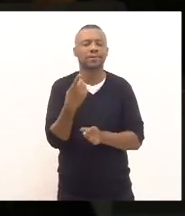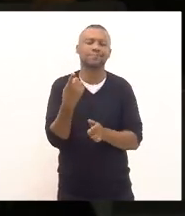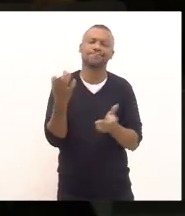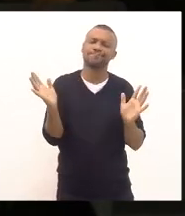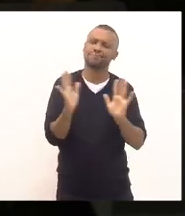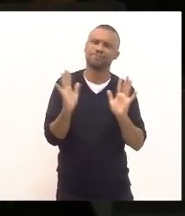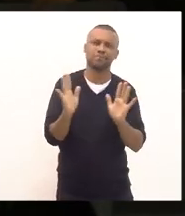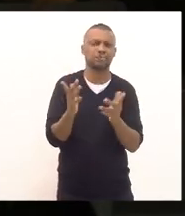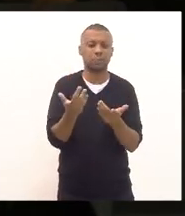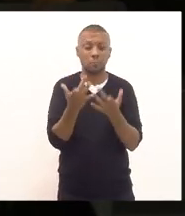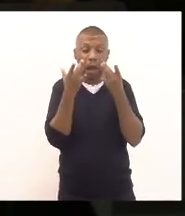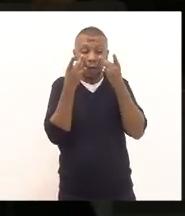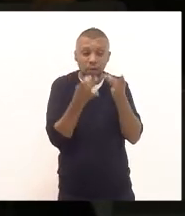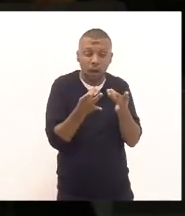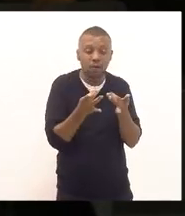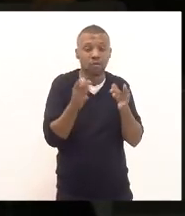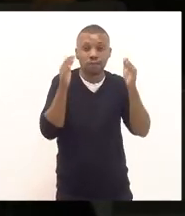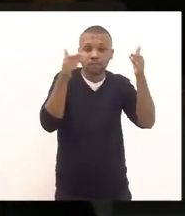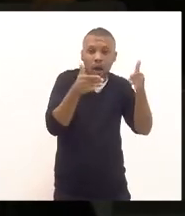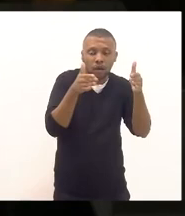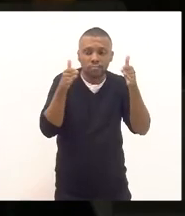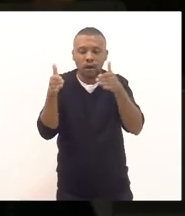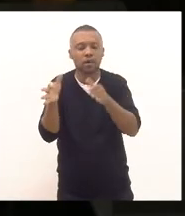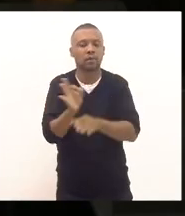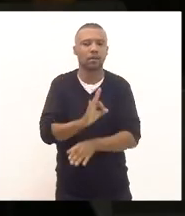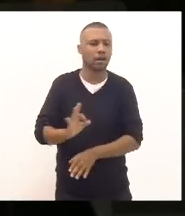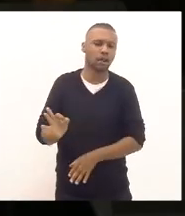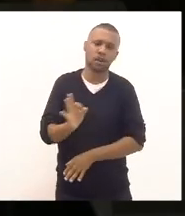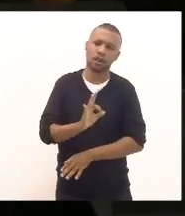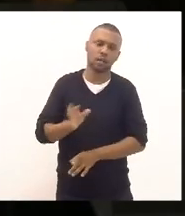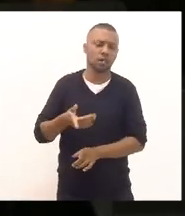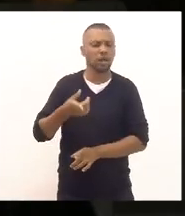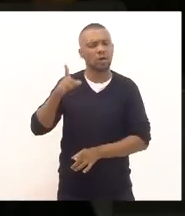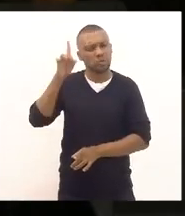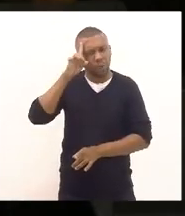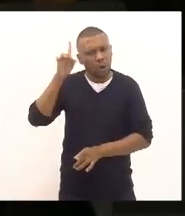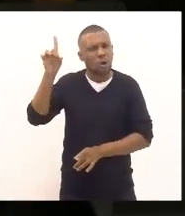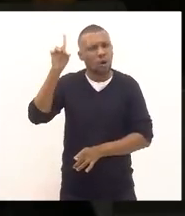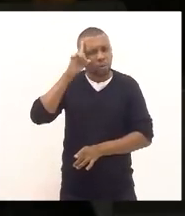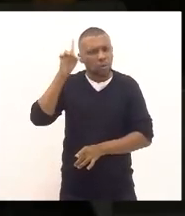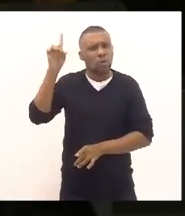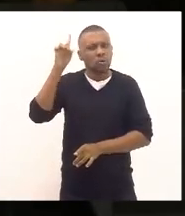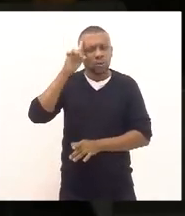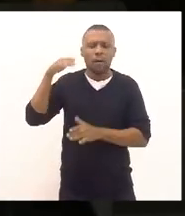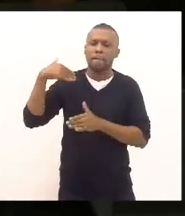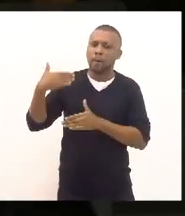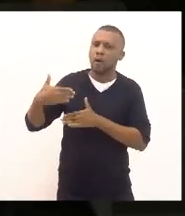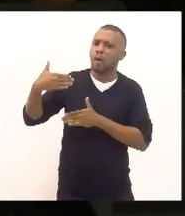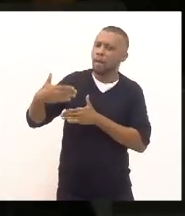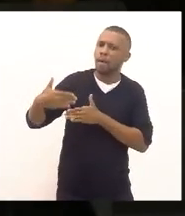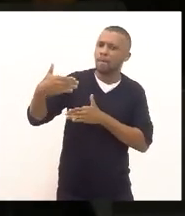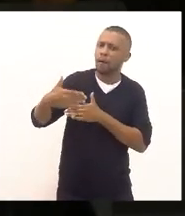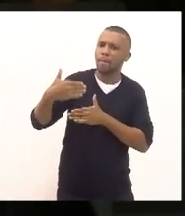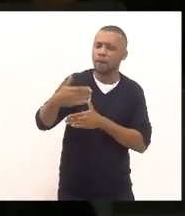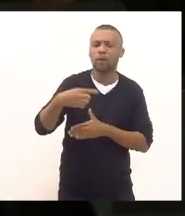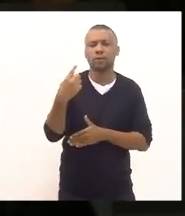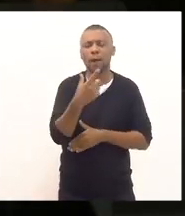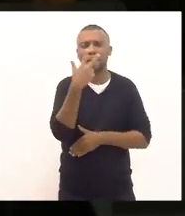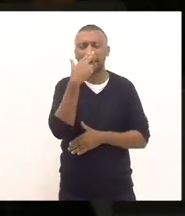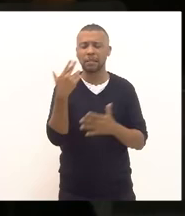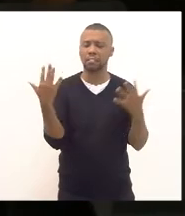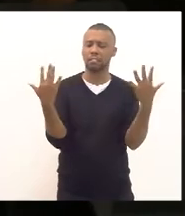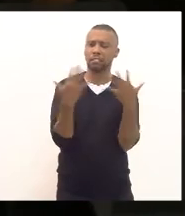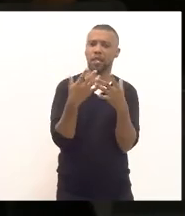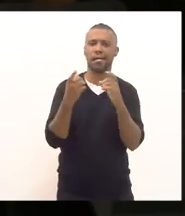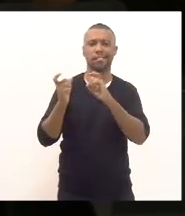disso todos os dias aqui a gente ver Pixel